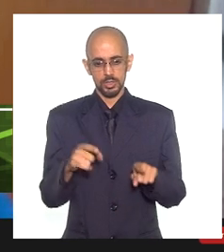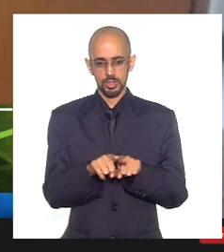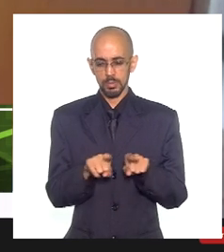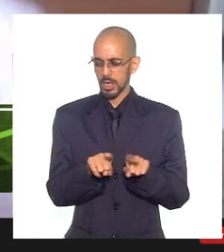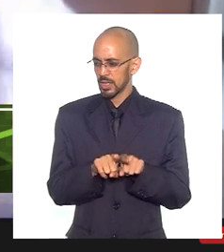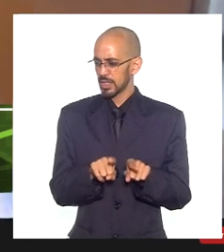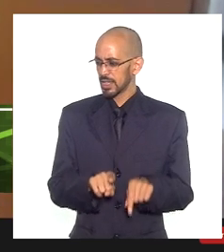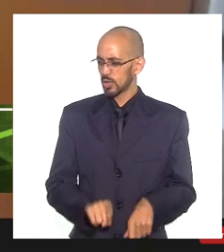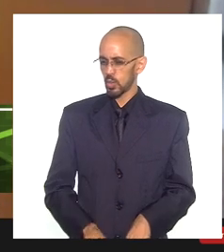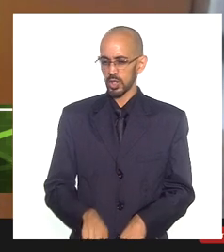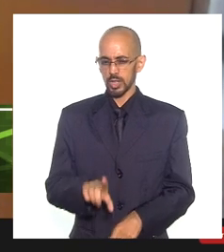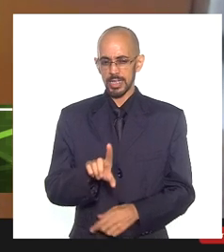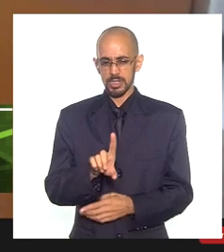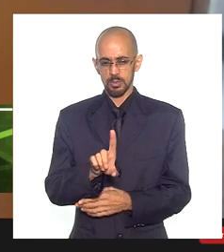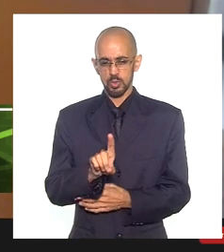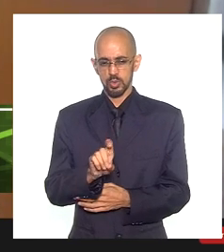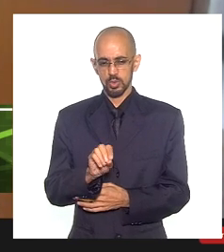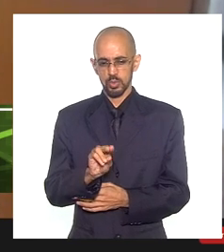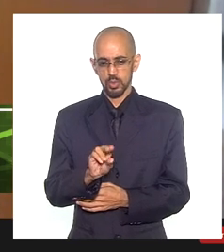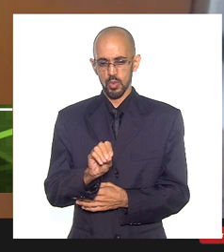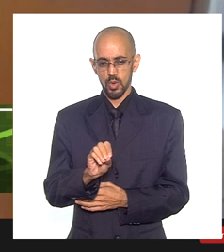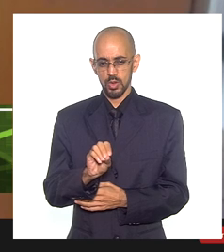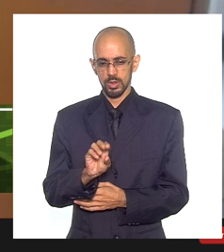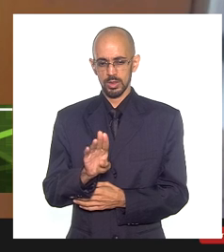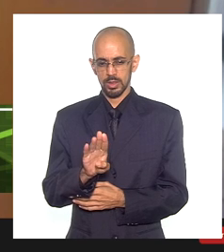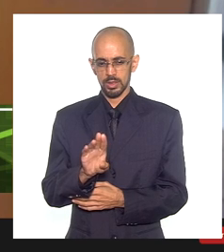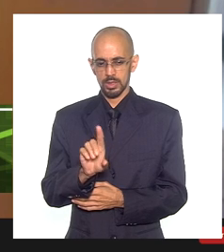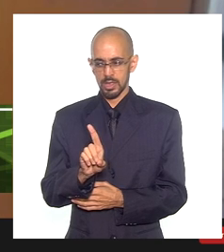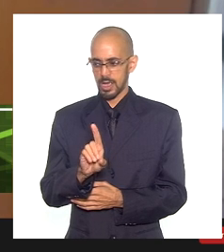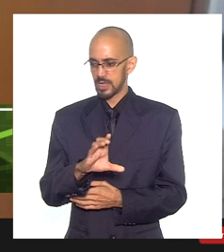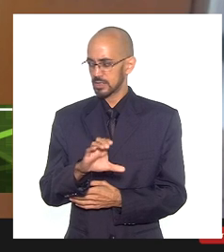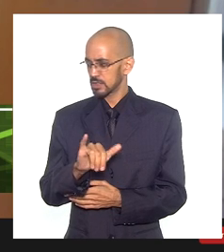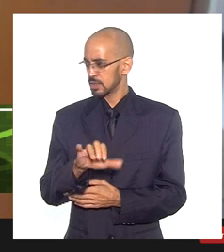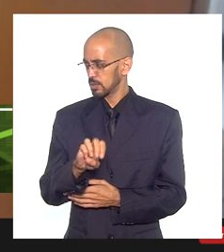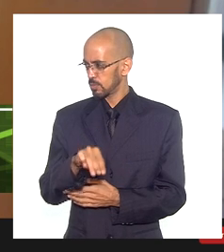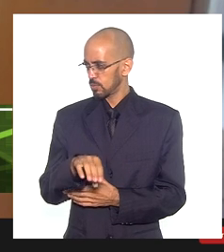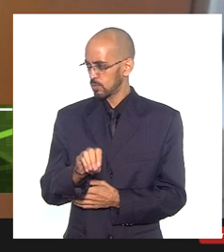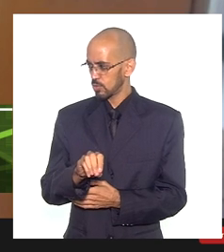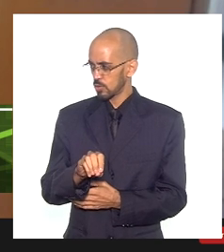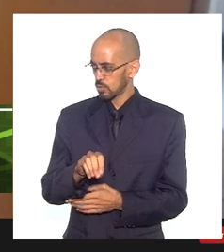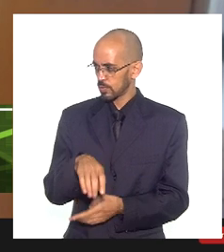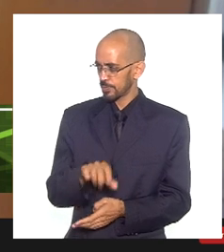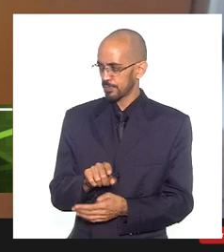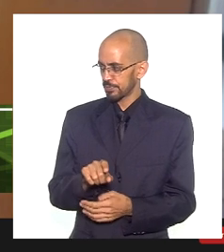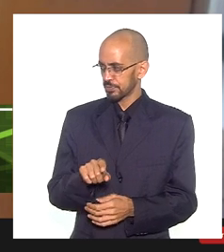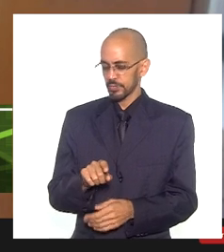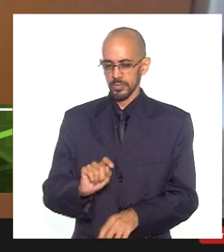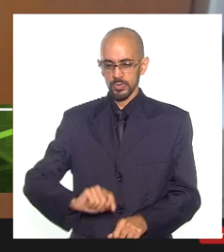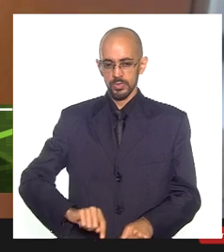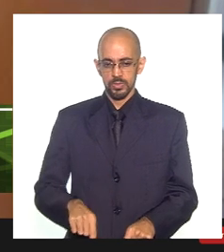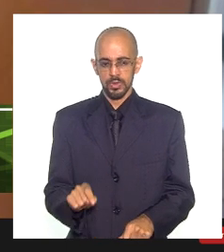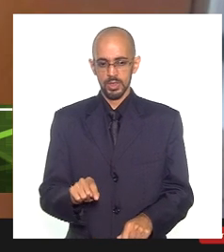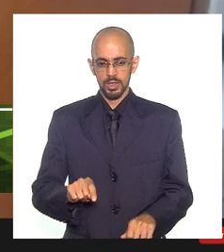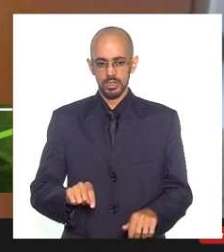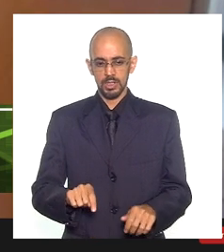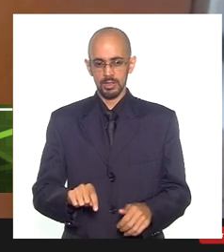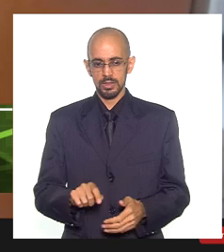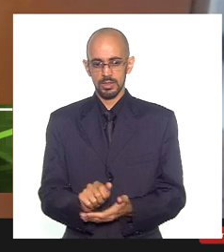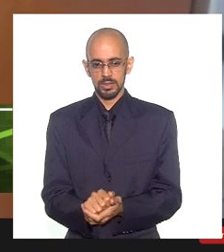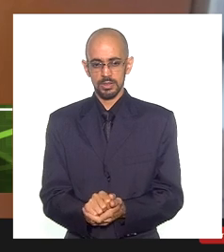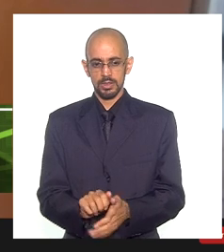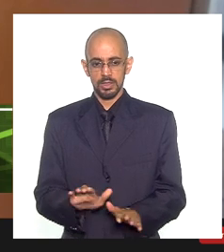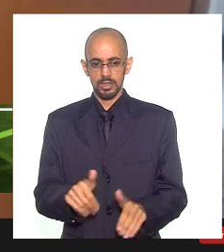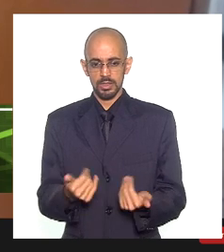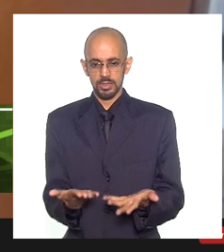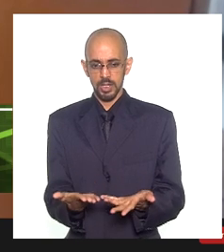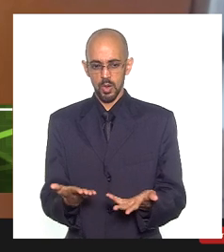é a extinção em relação ao ente que tem doodessa da chamada cota financeira. Porque hoje